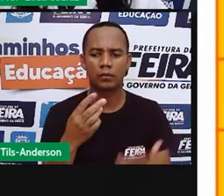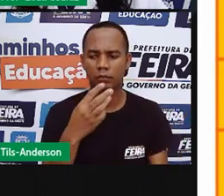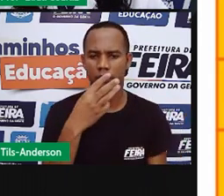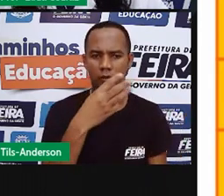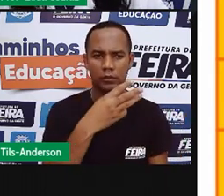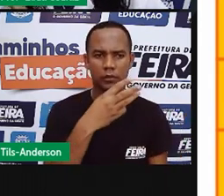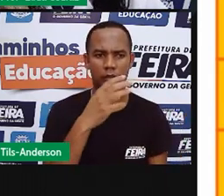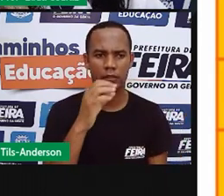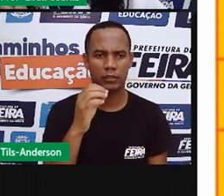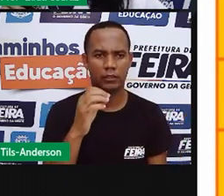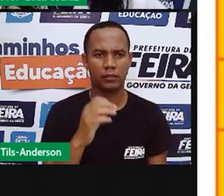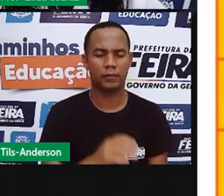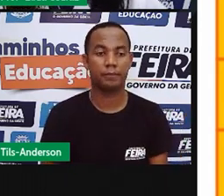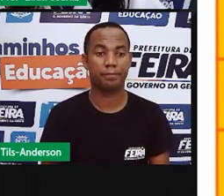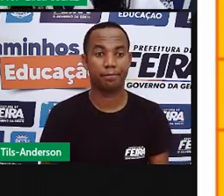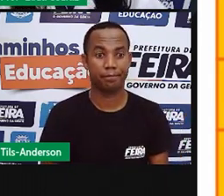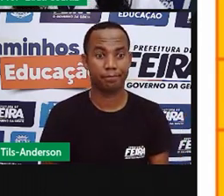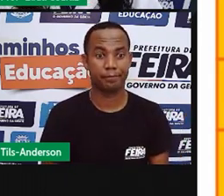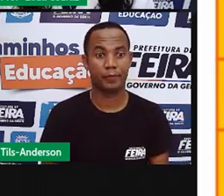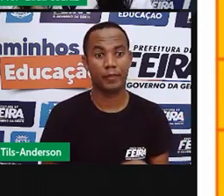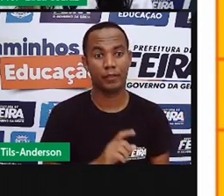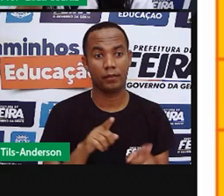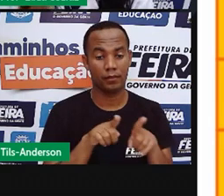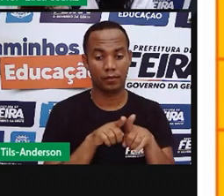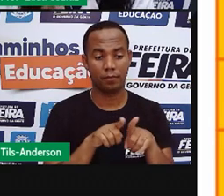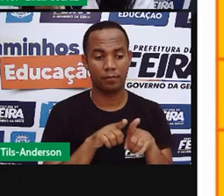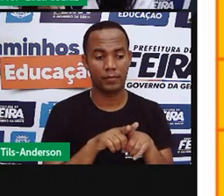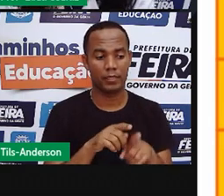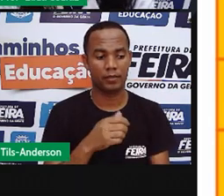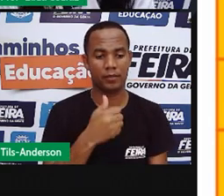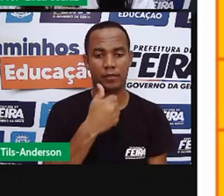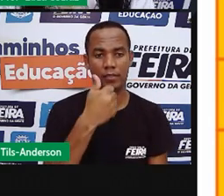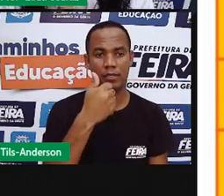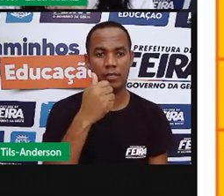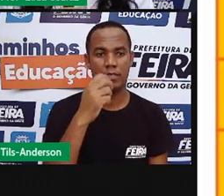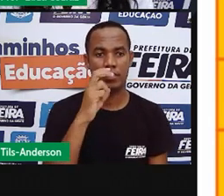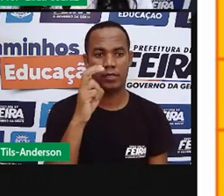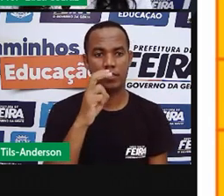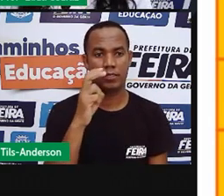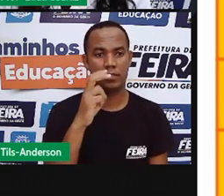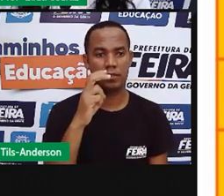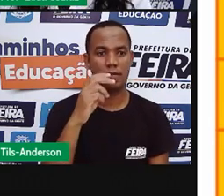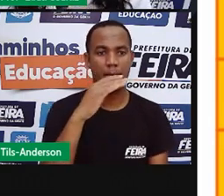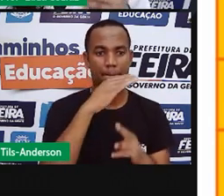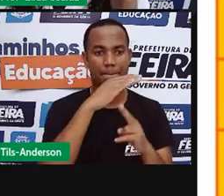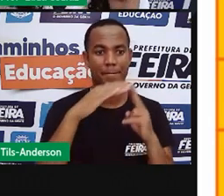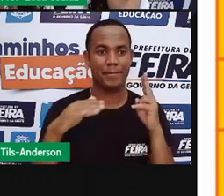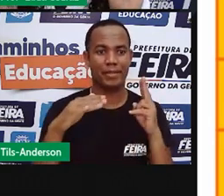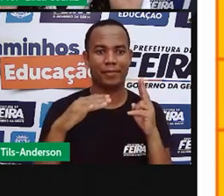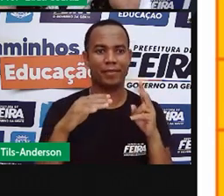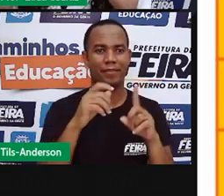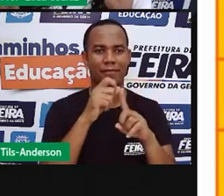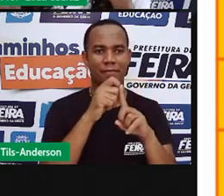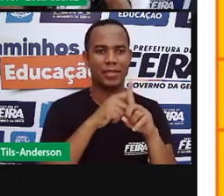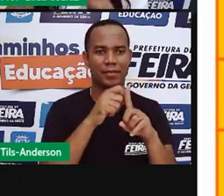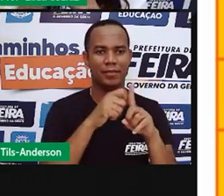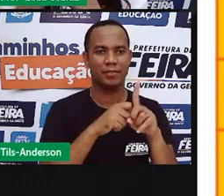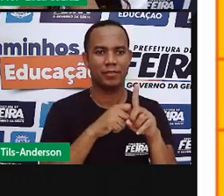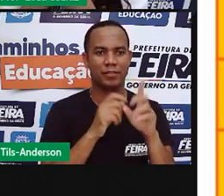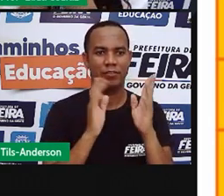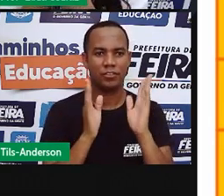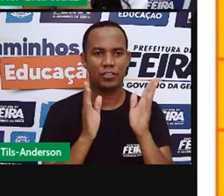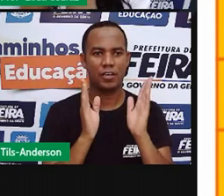30. E 15 é a metade do mês. Já chegamos no